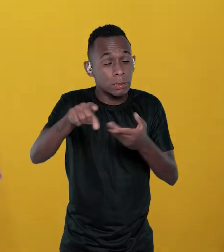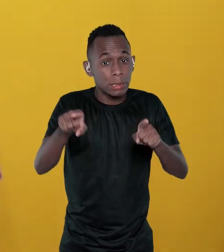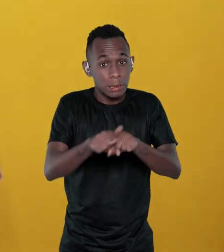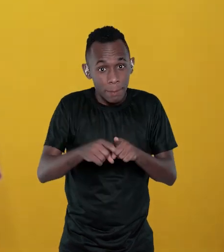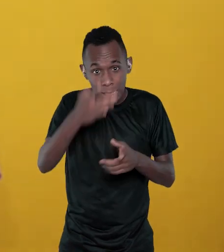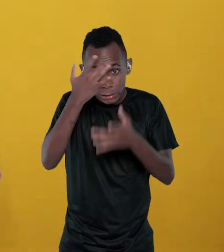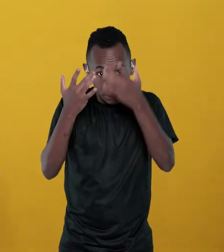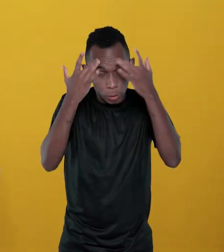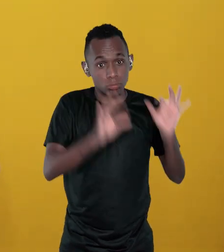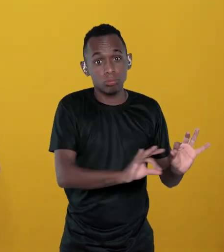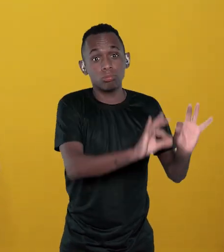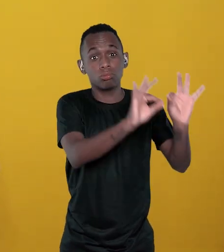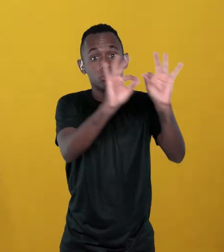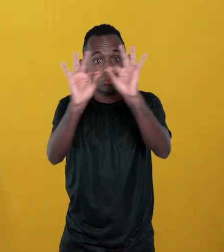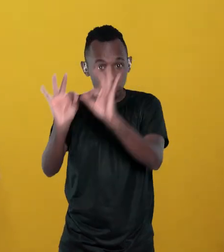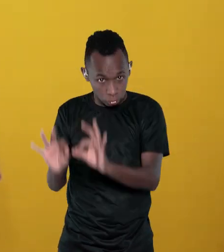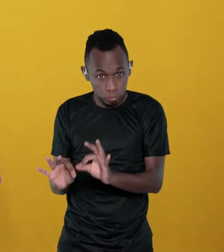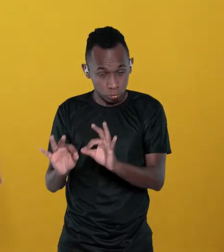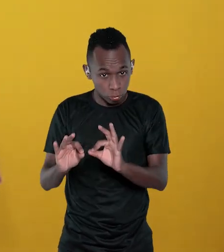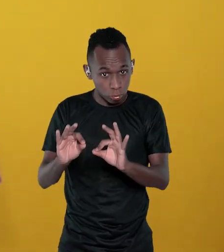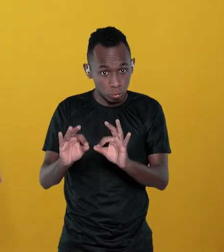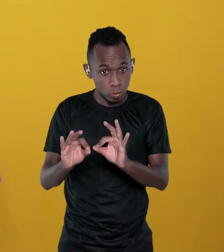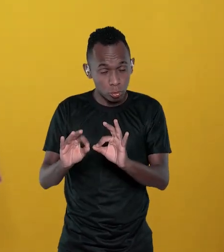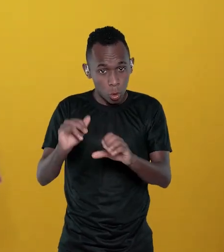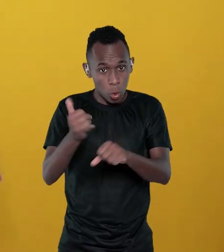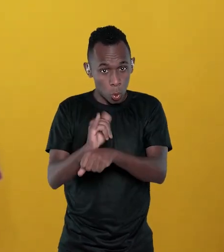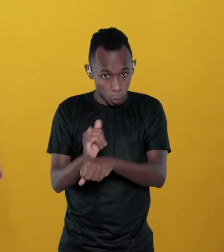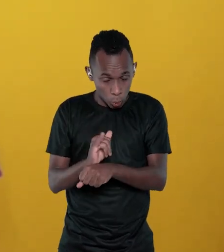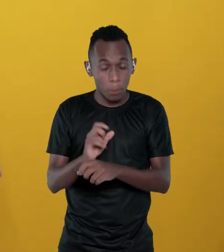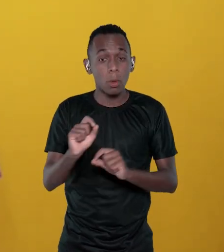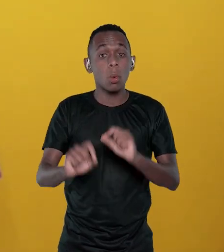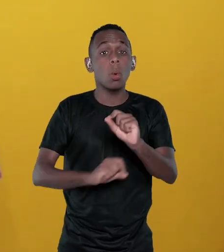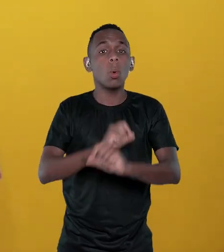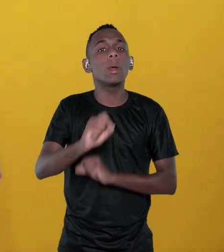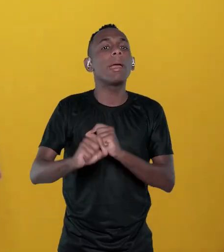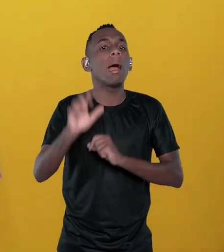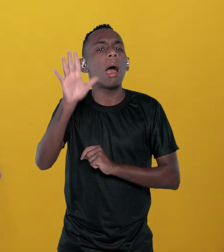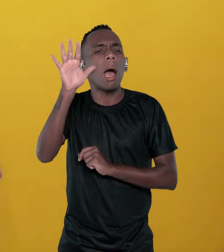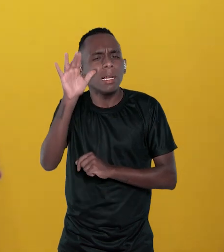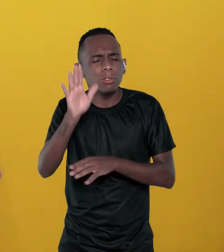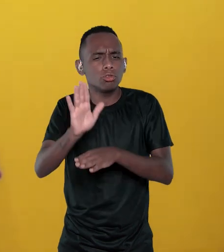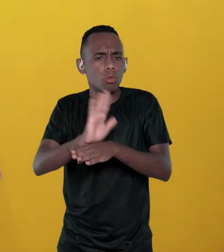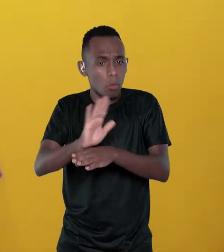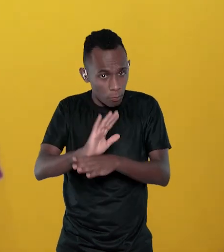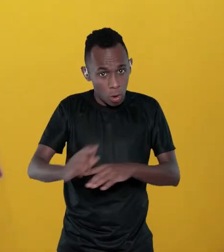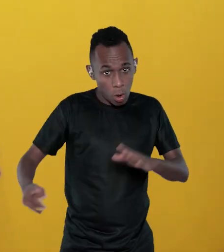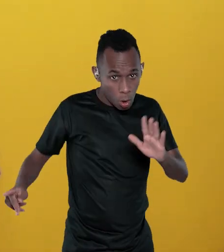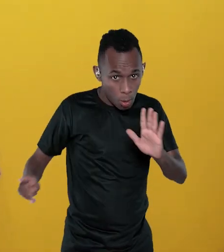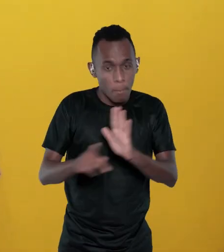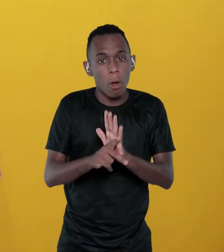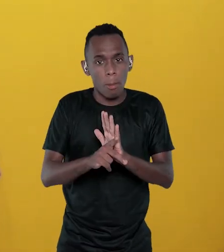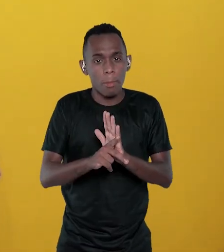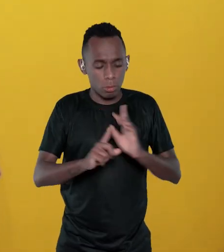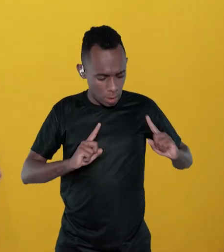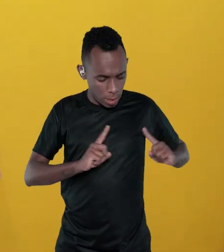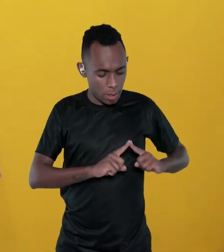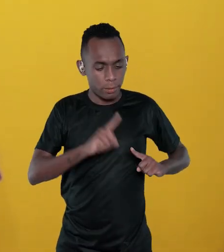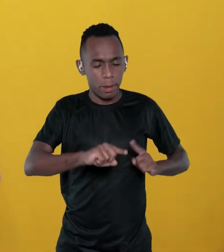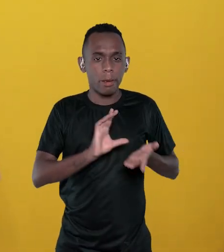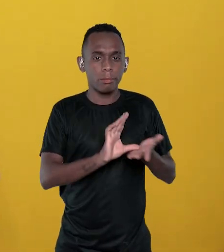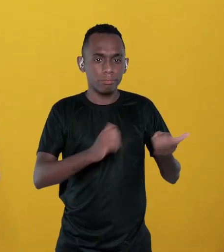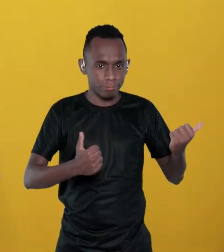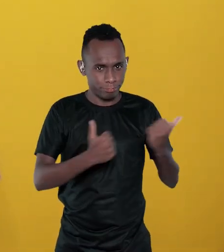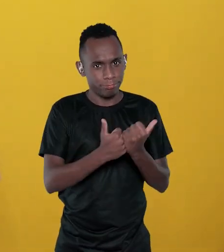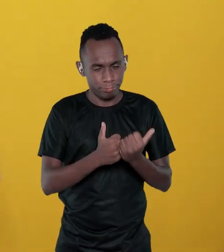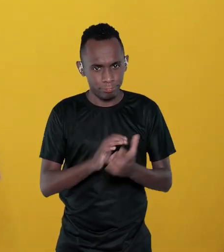quem está nos vendo aqui no canal do Sempre um Papo no YouTube, para assistir a um vídeo institucional da Gerdau, que é a